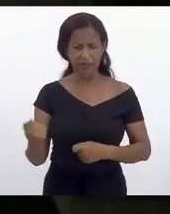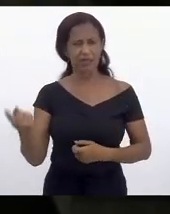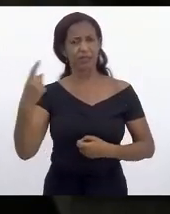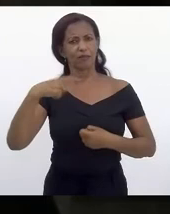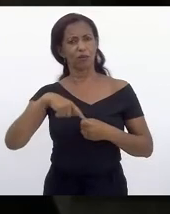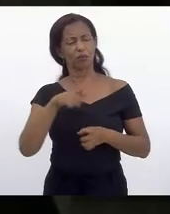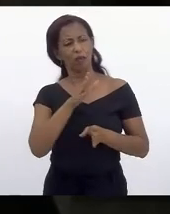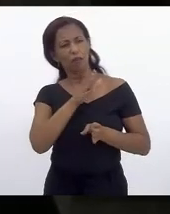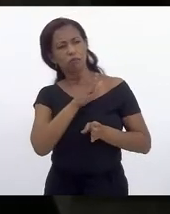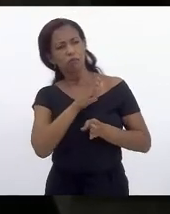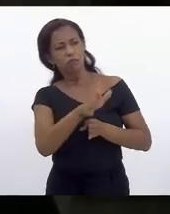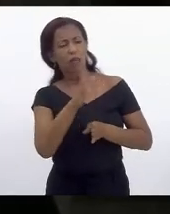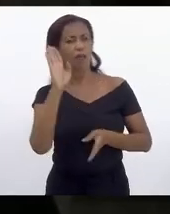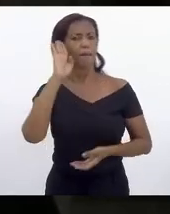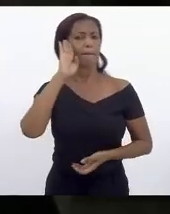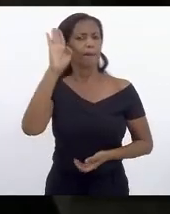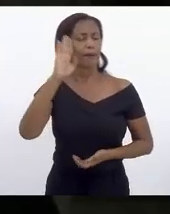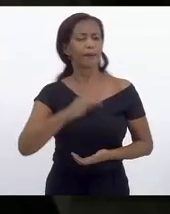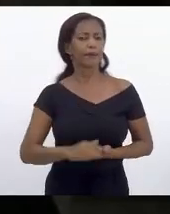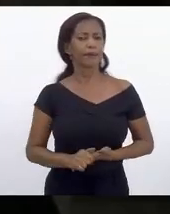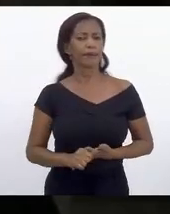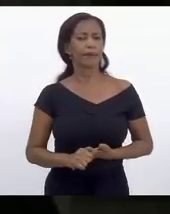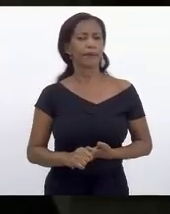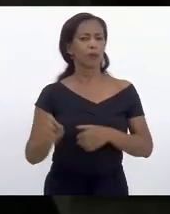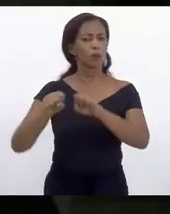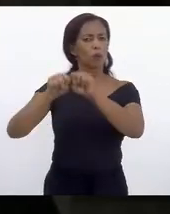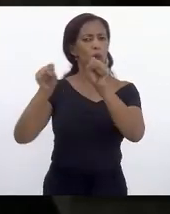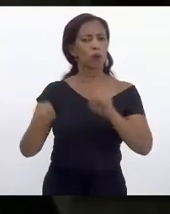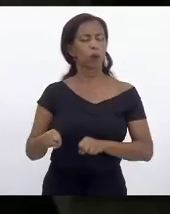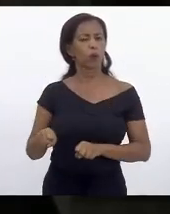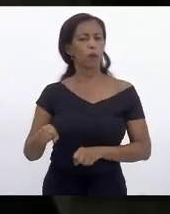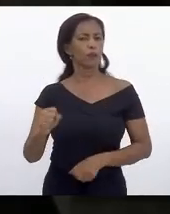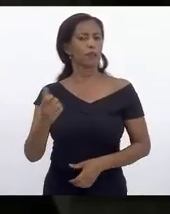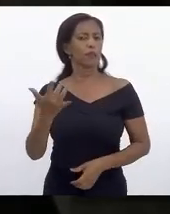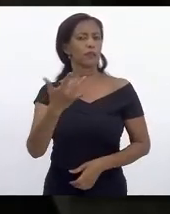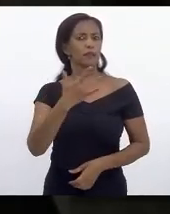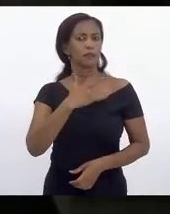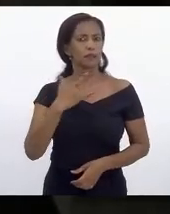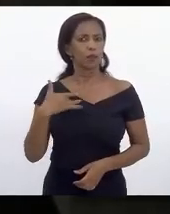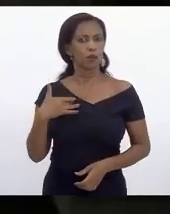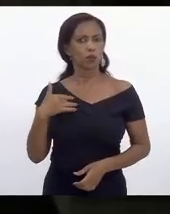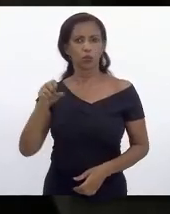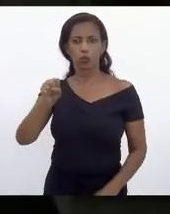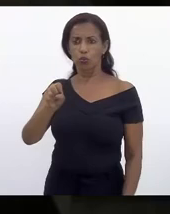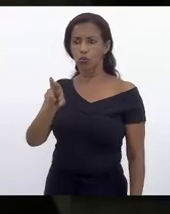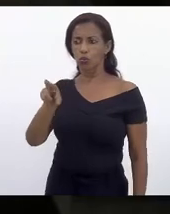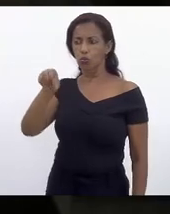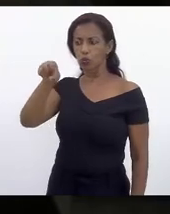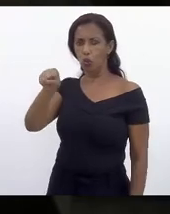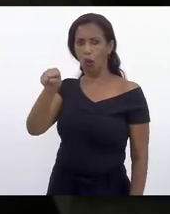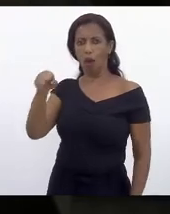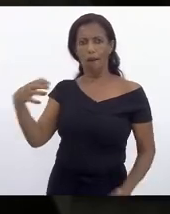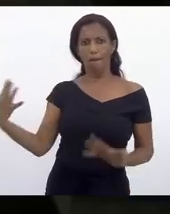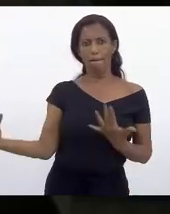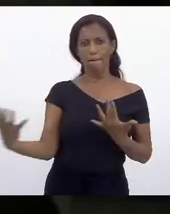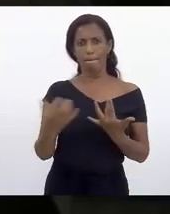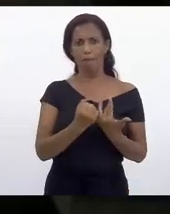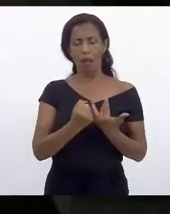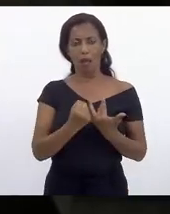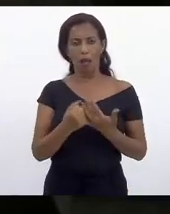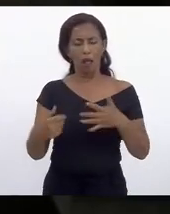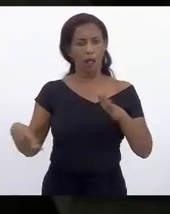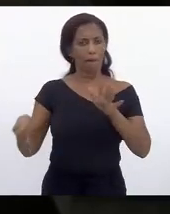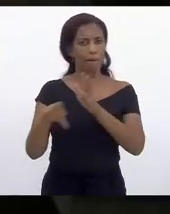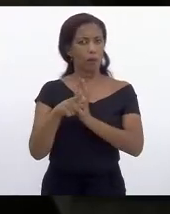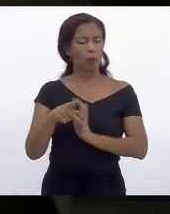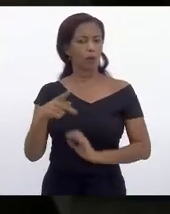uma linha de prioridade do Sistema Único de Saúde, que continua sendo um patrimônio inalienável da